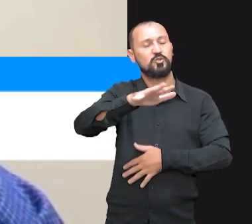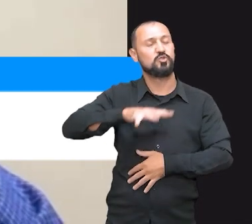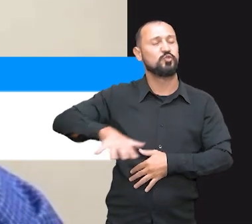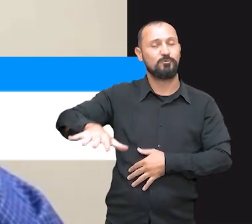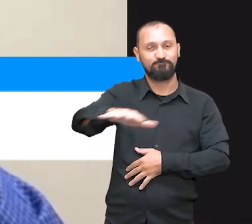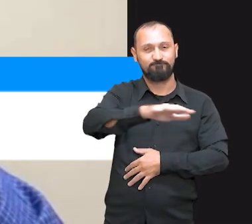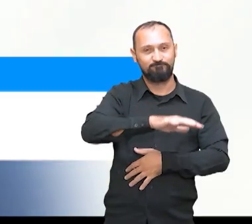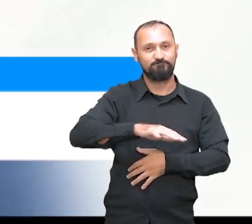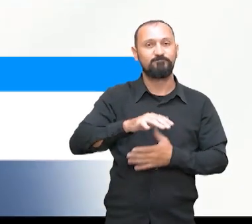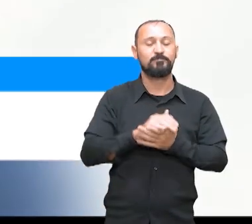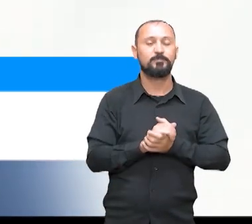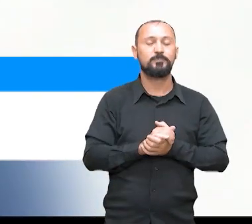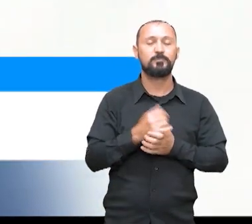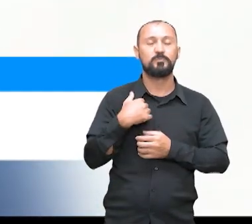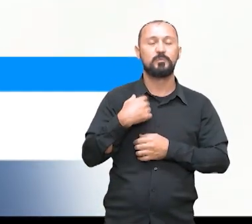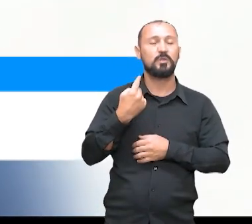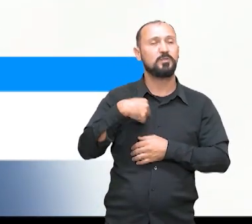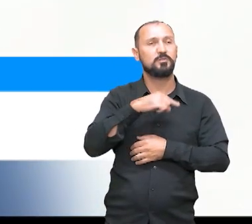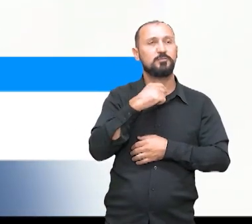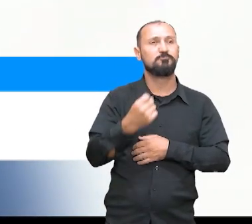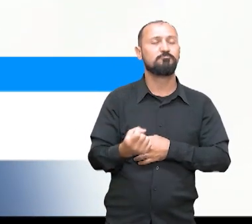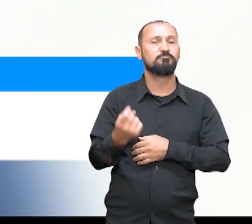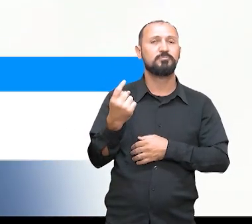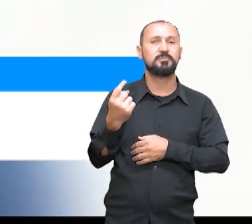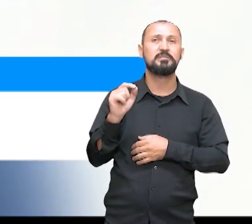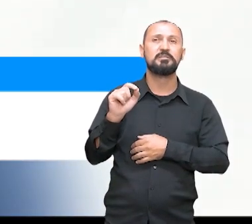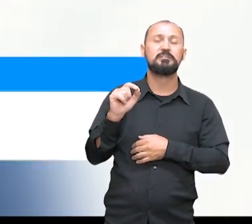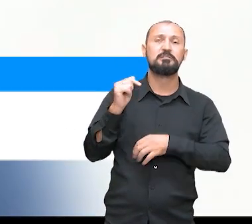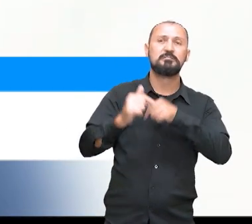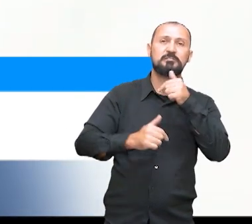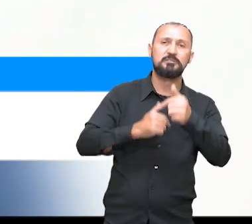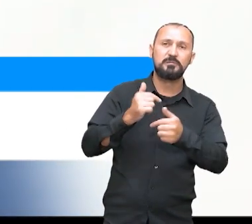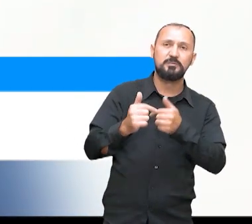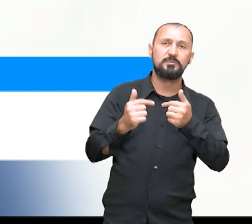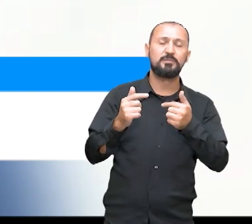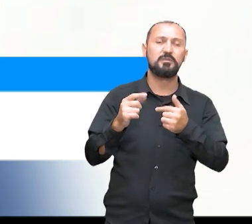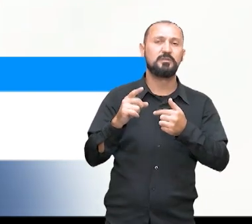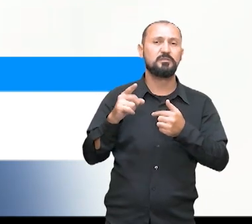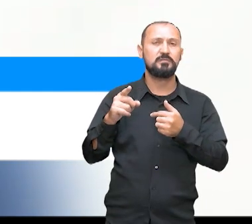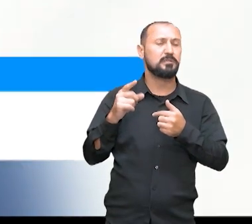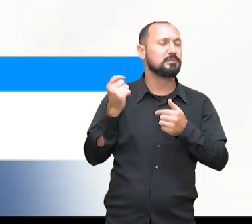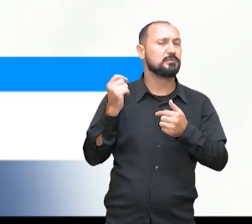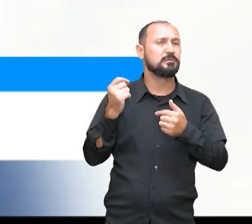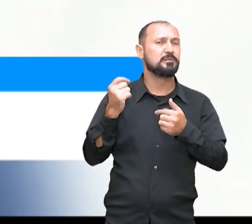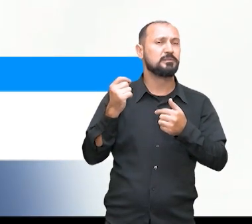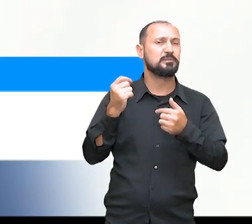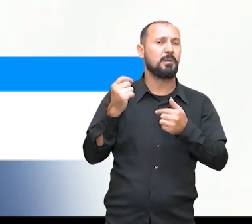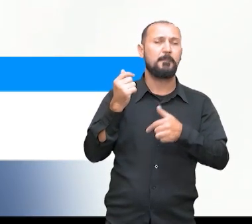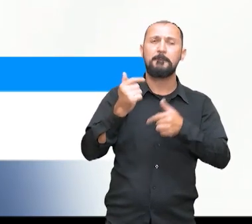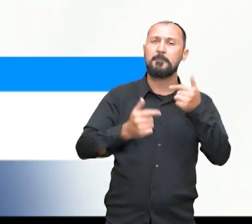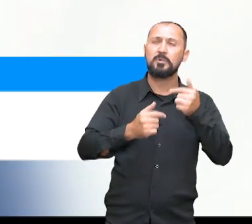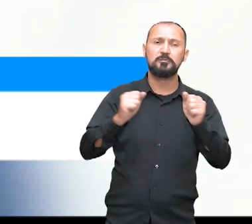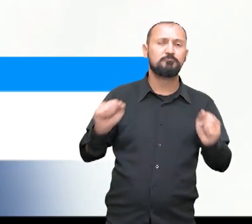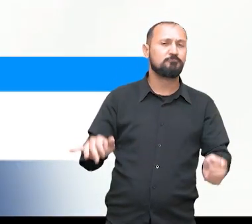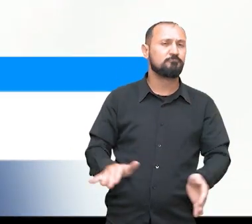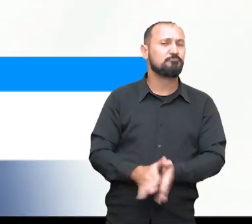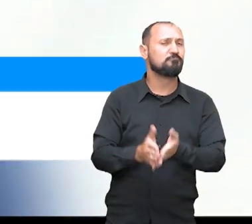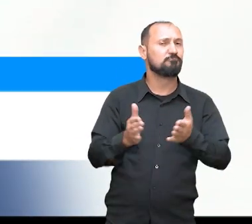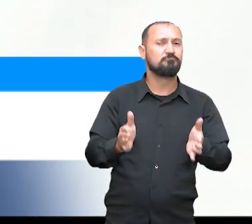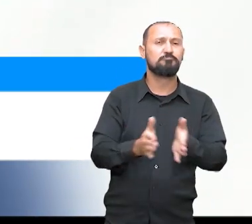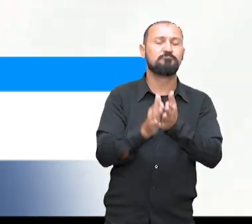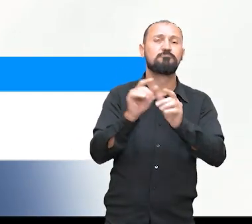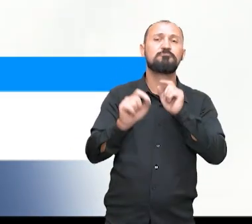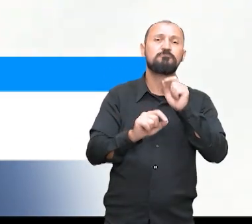de todos nós. O que me chama a atenção, a atuação desse extraordinário político que é o Cabo